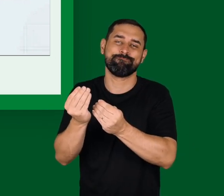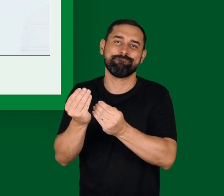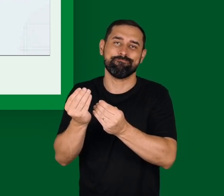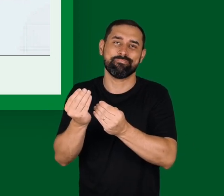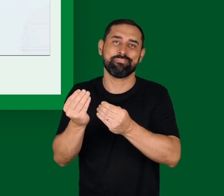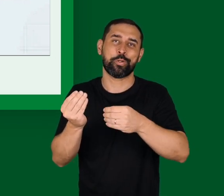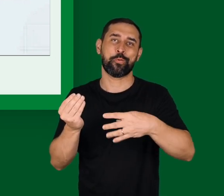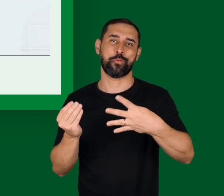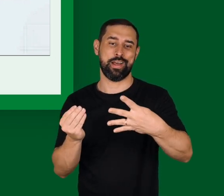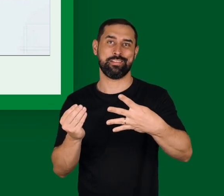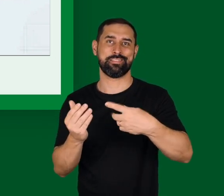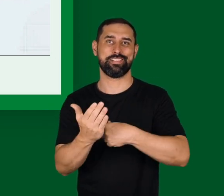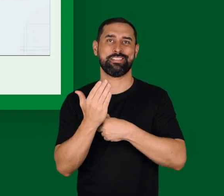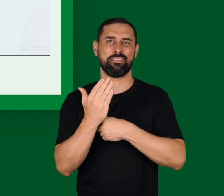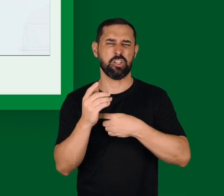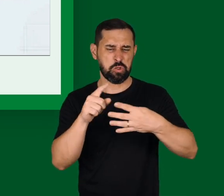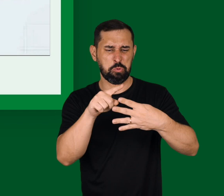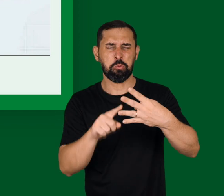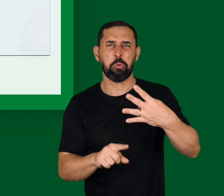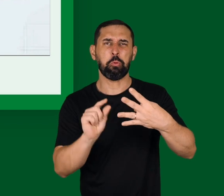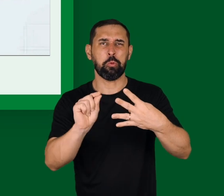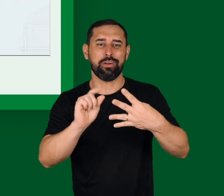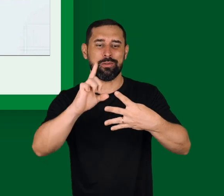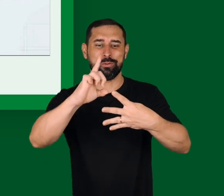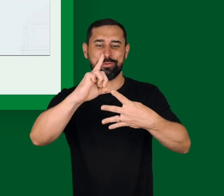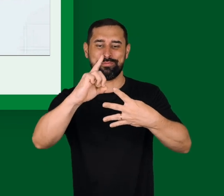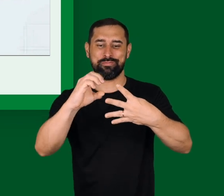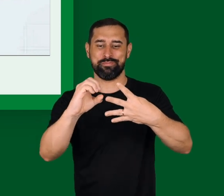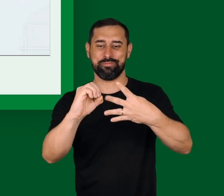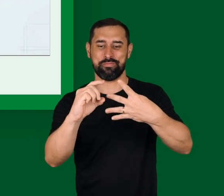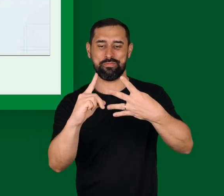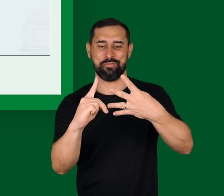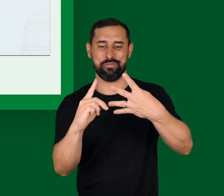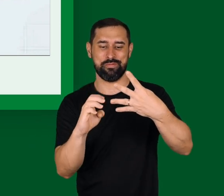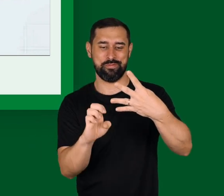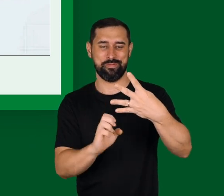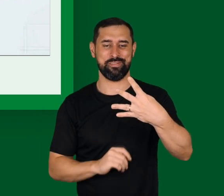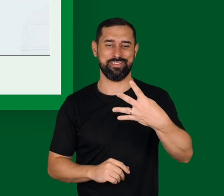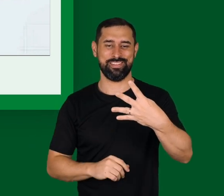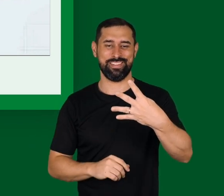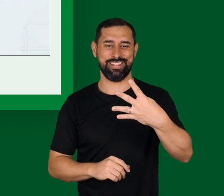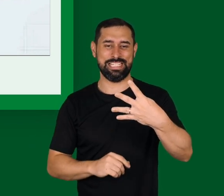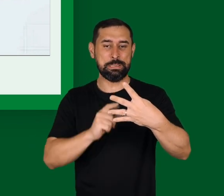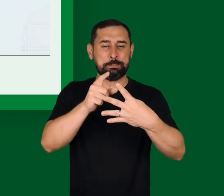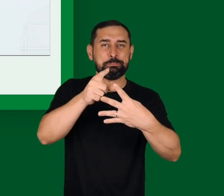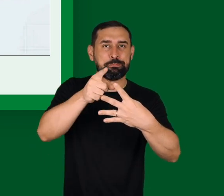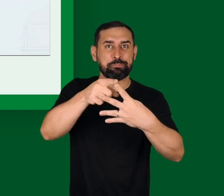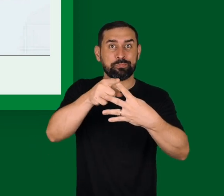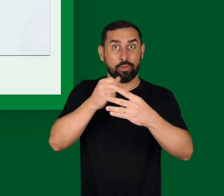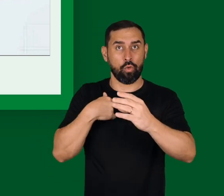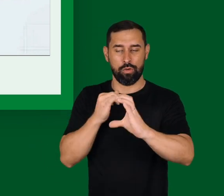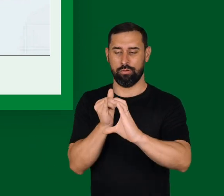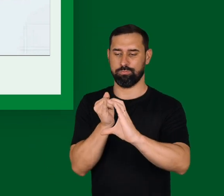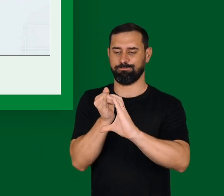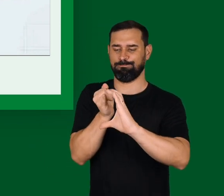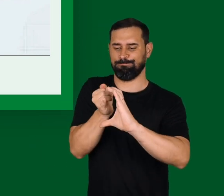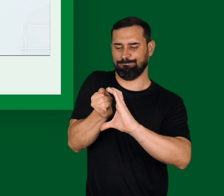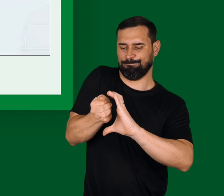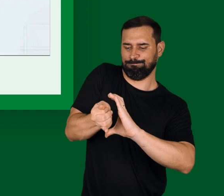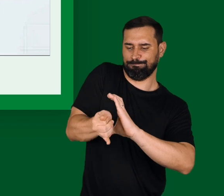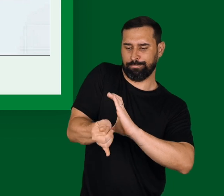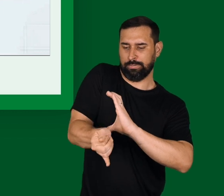gente guardar a questão da intubação, se essa intubação foi bem sucedida, a gente tem que observar o